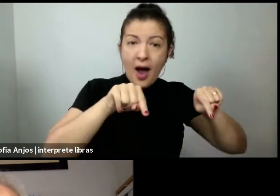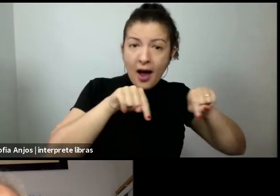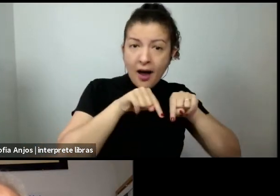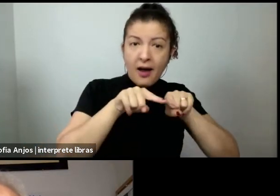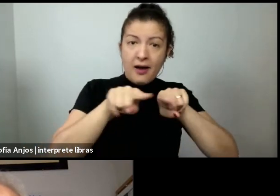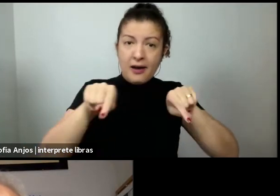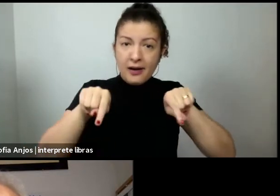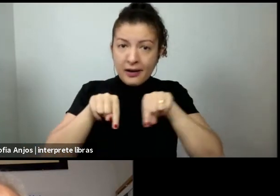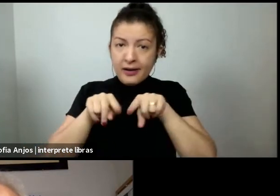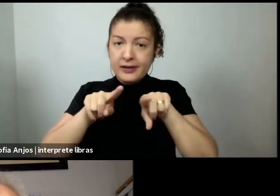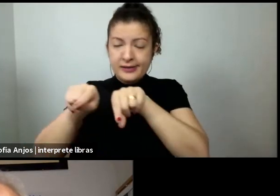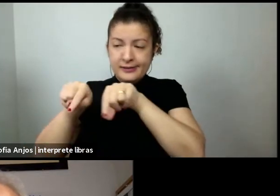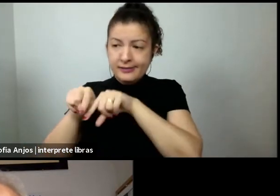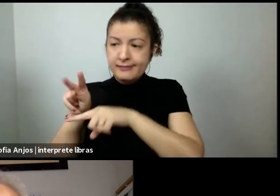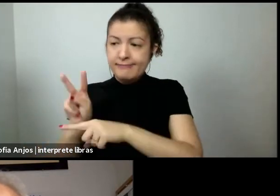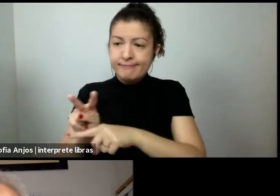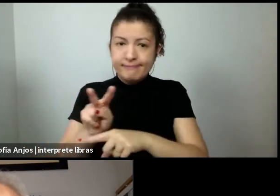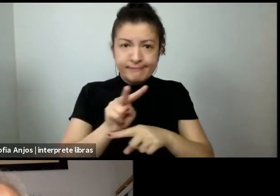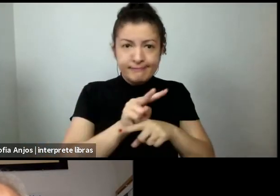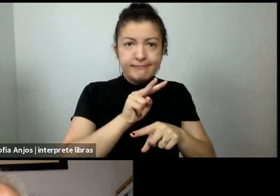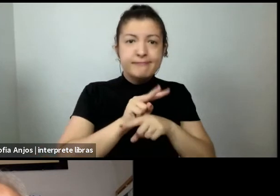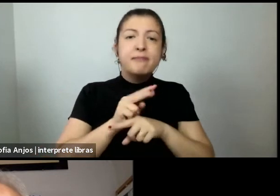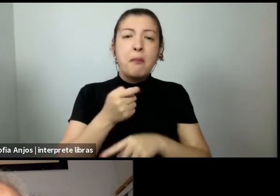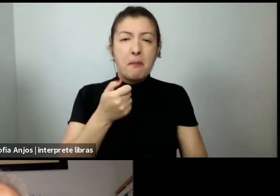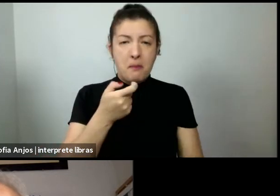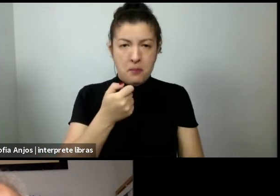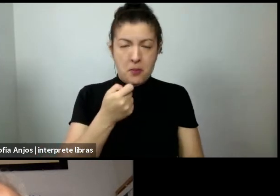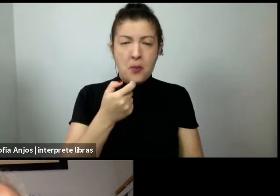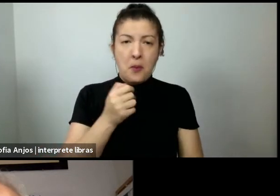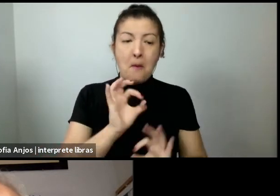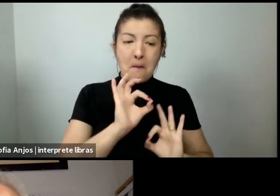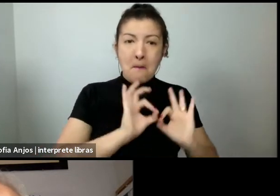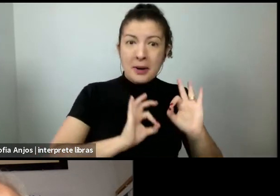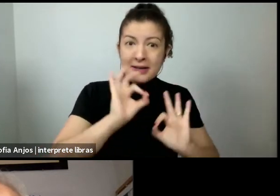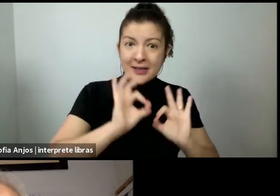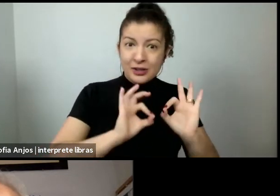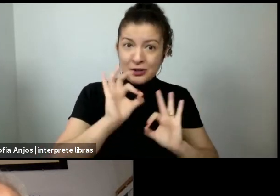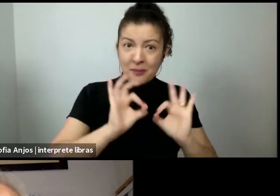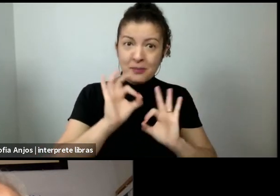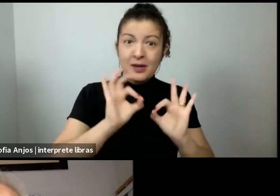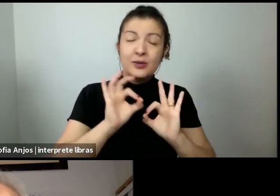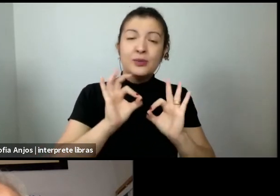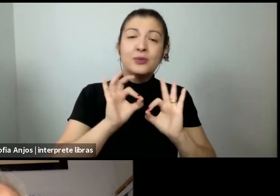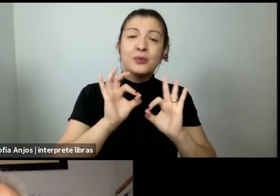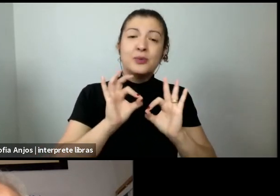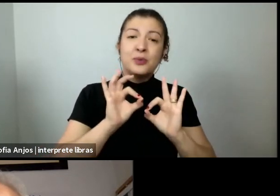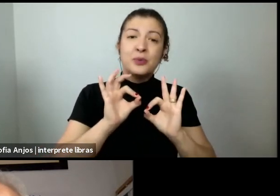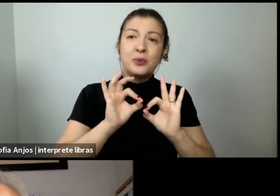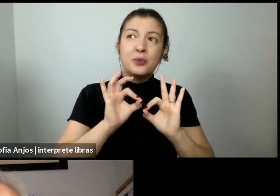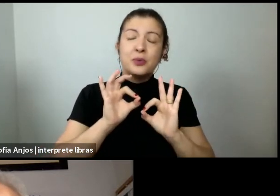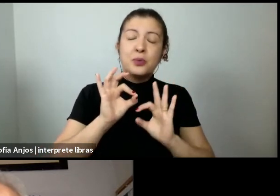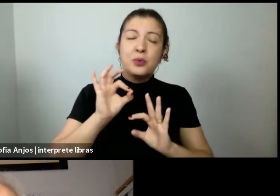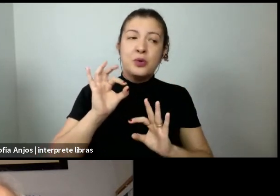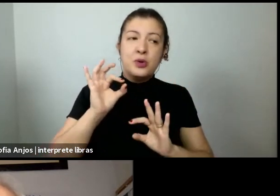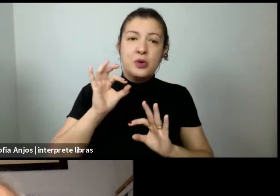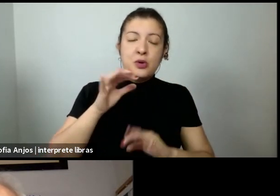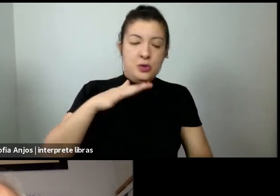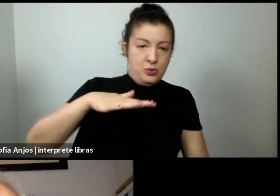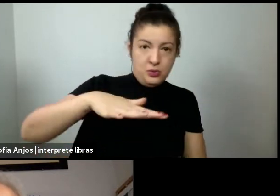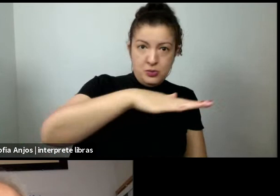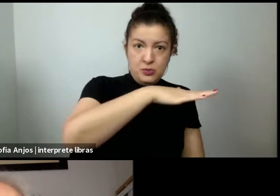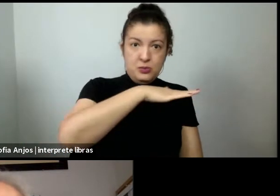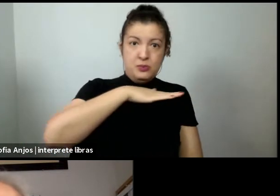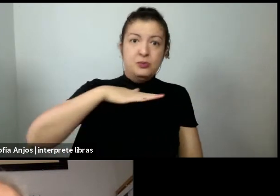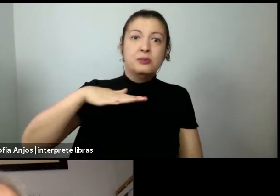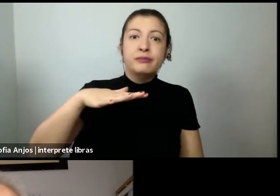protegidas e o planejamento espacial marinho ainda está no início. Você considera que a